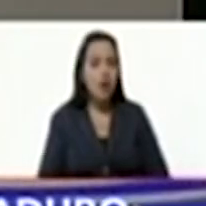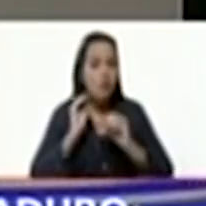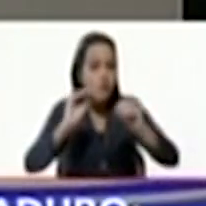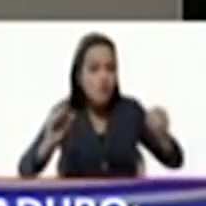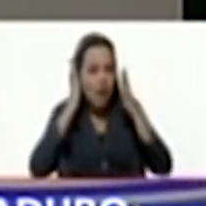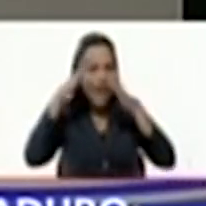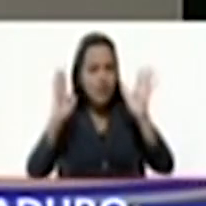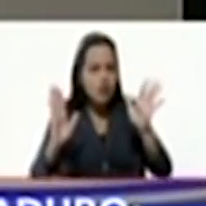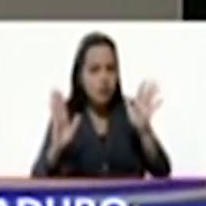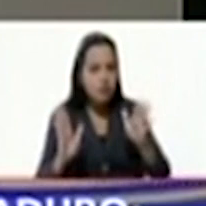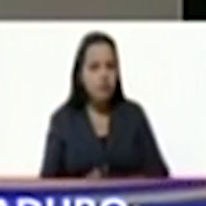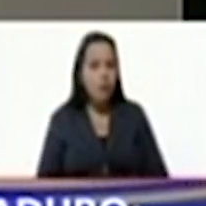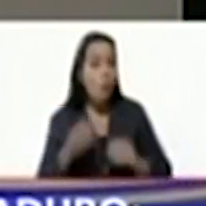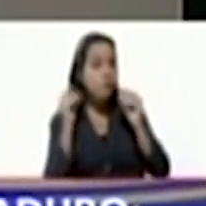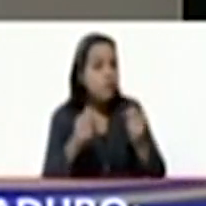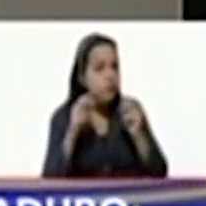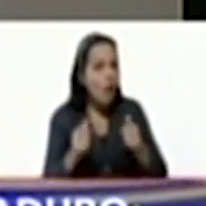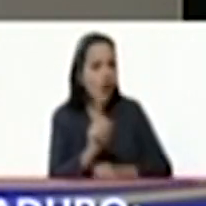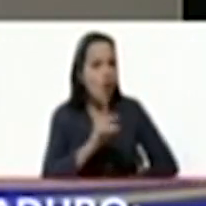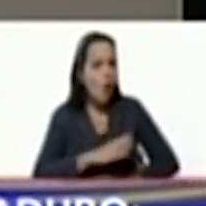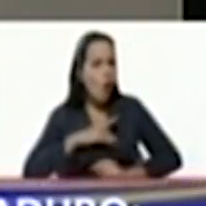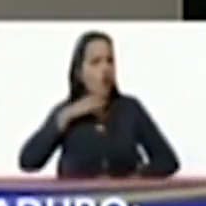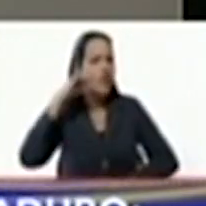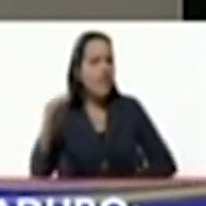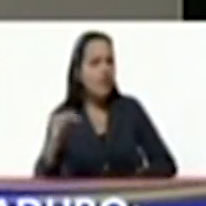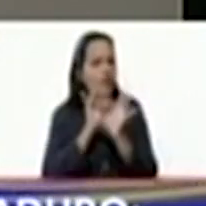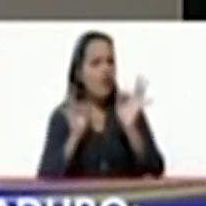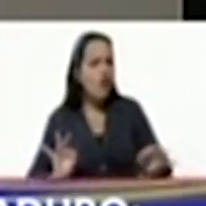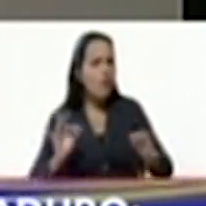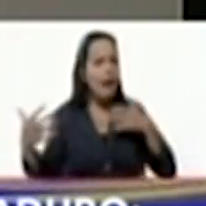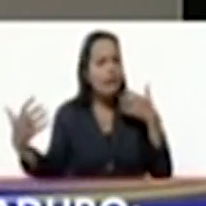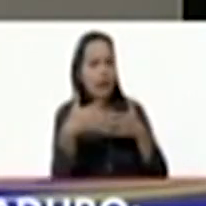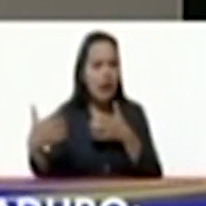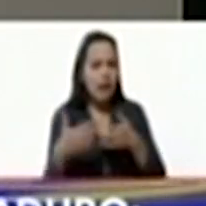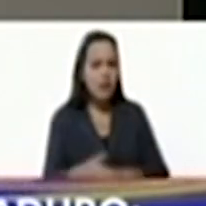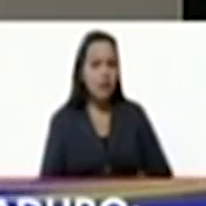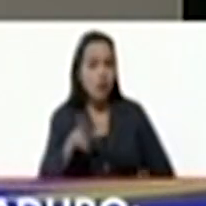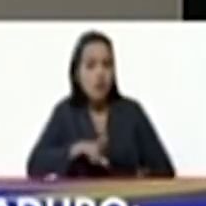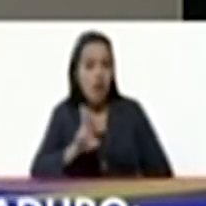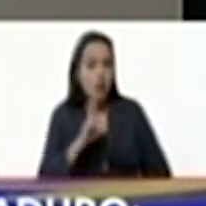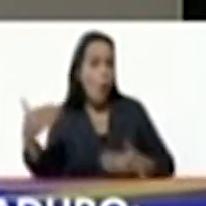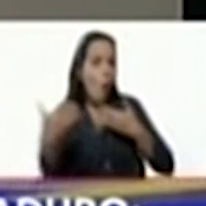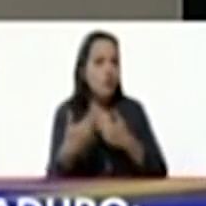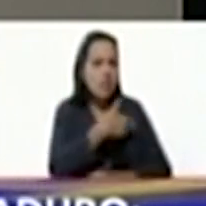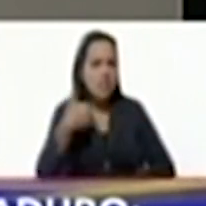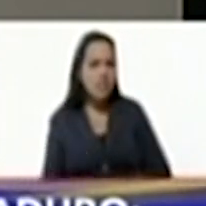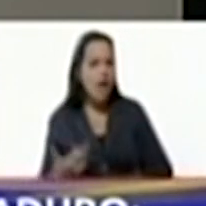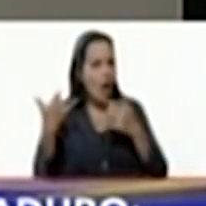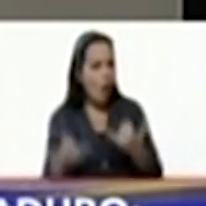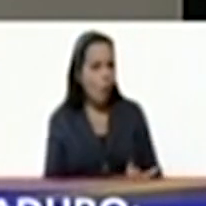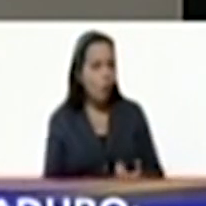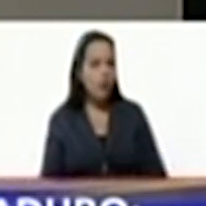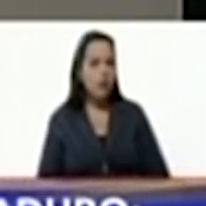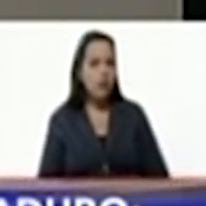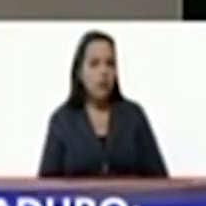um alerta alerta que o coronavírus não sejam a arma de guerra que esteja sendo usada contra a china e agora contra a